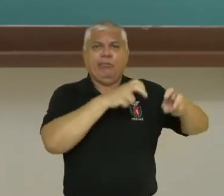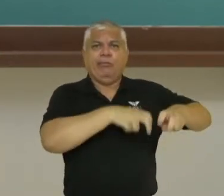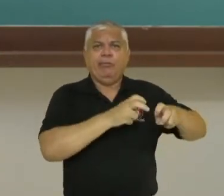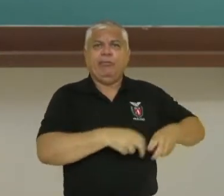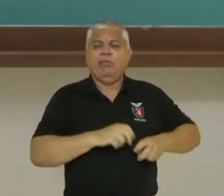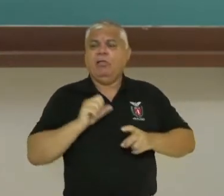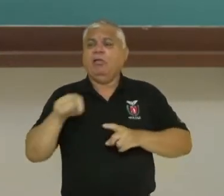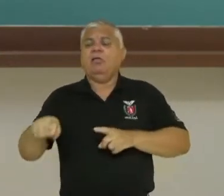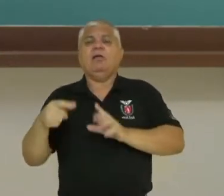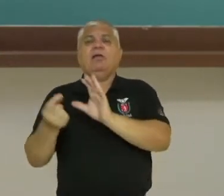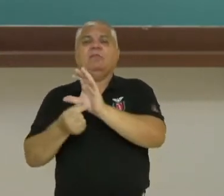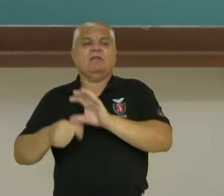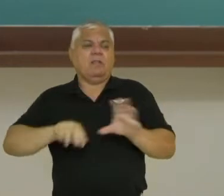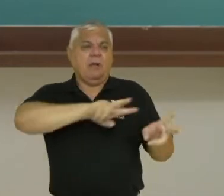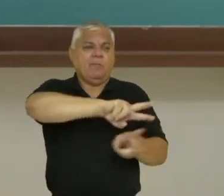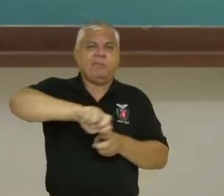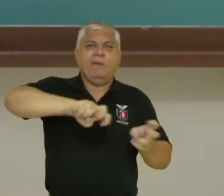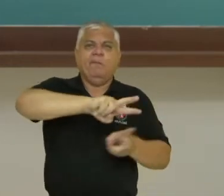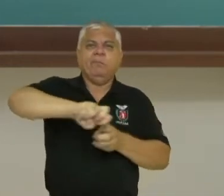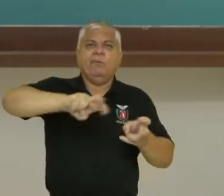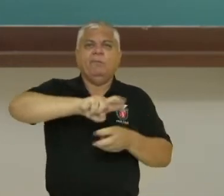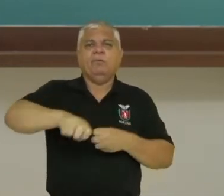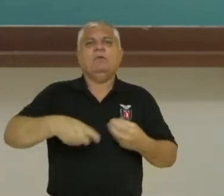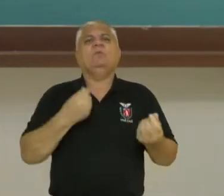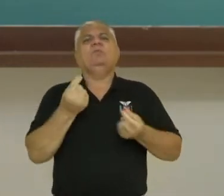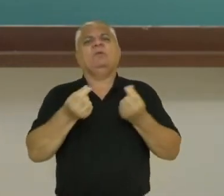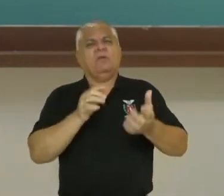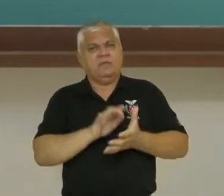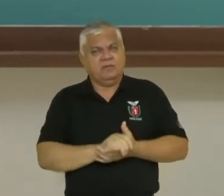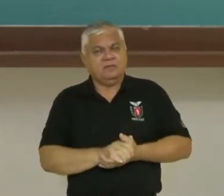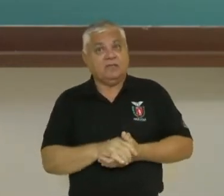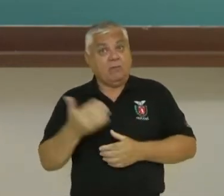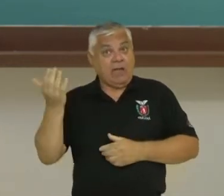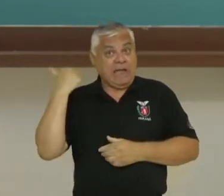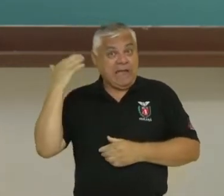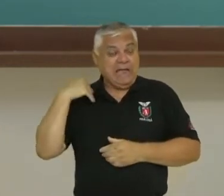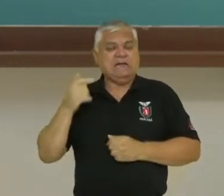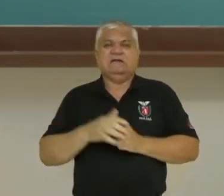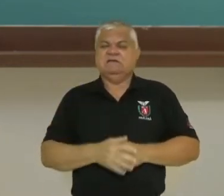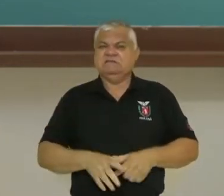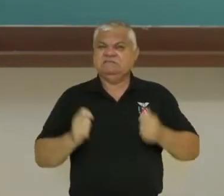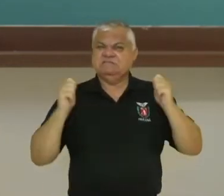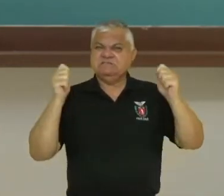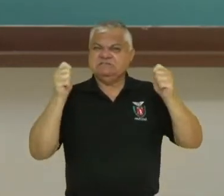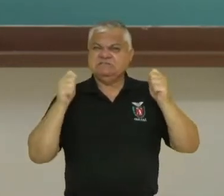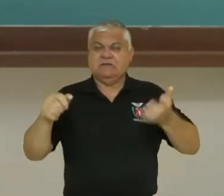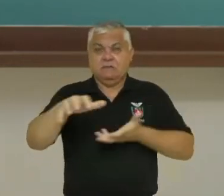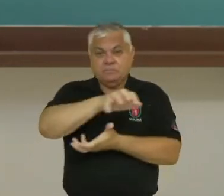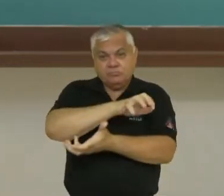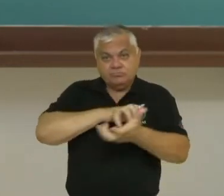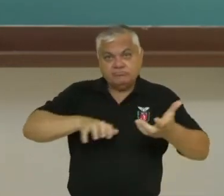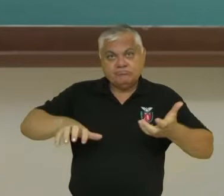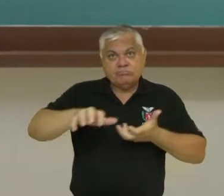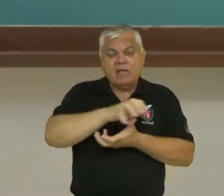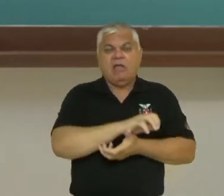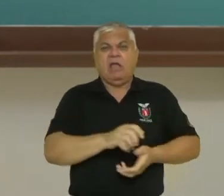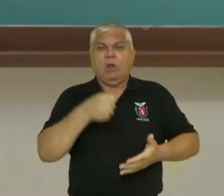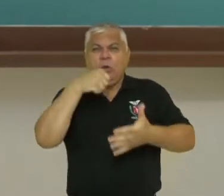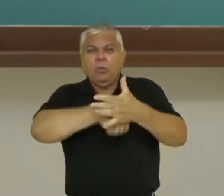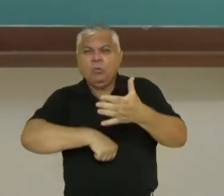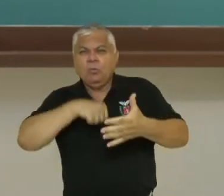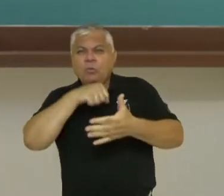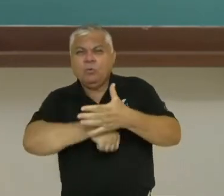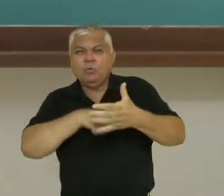políticos. O anarquismo, que até data um pouco de antes disso, e visa uma sociedade igualitária,